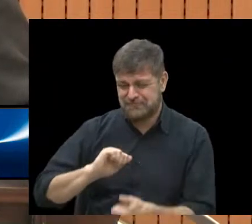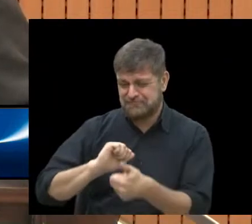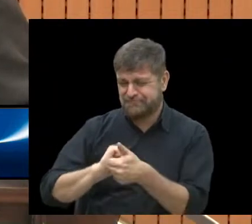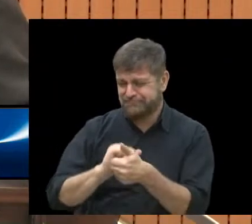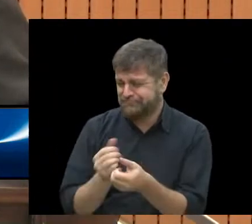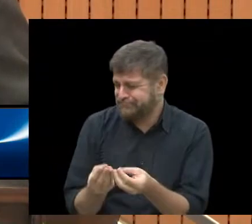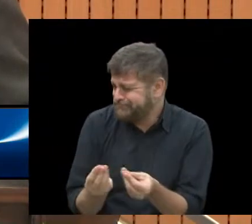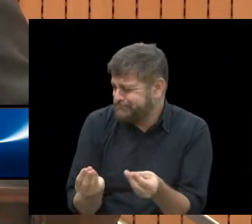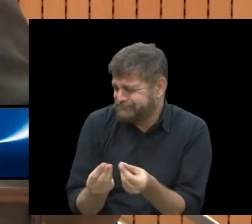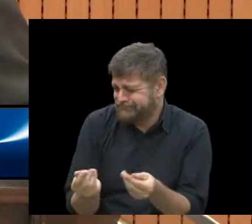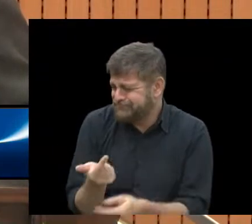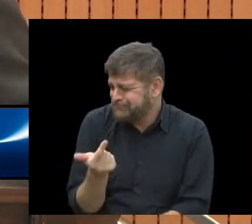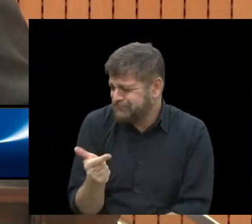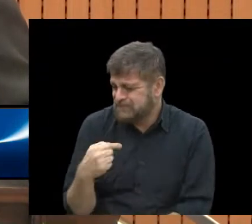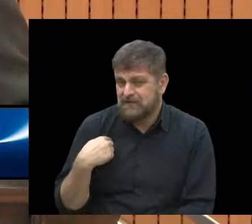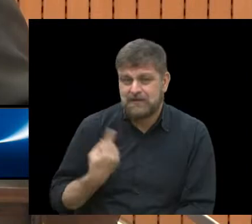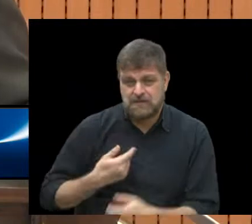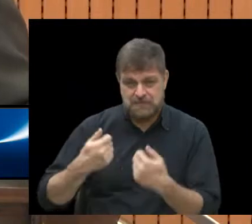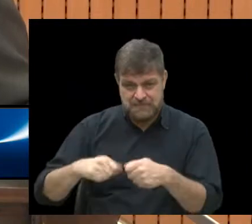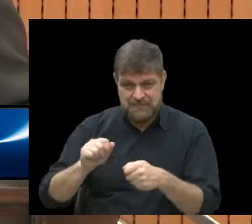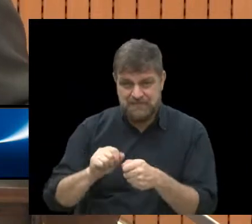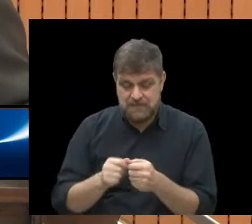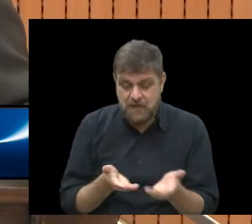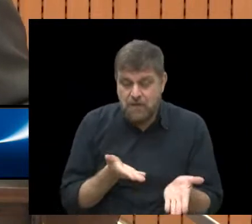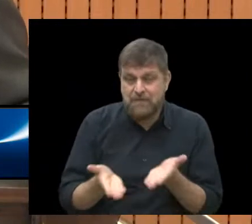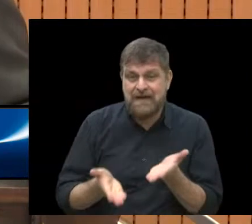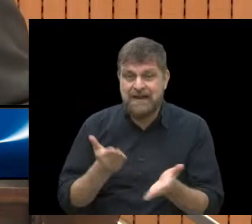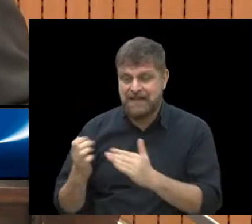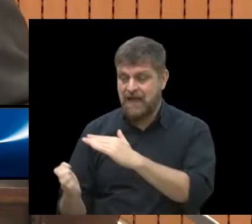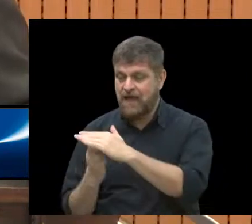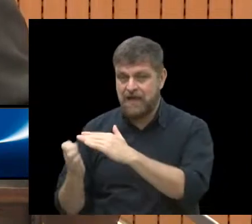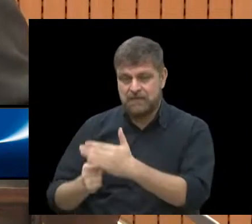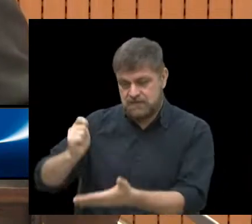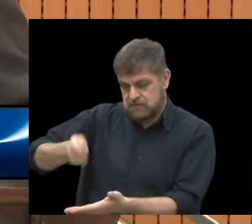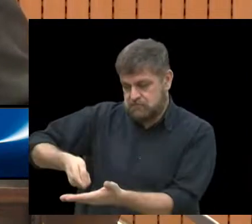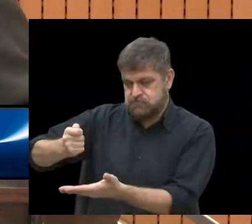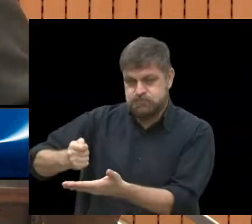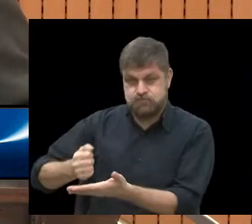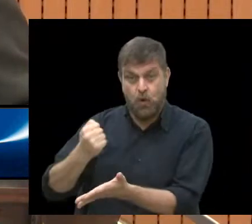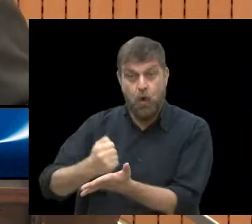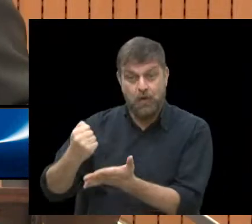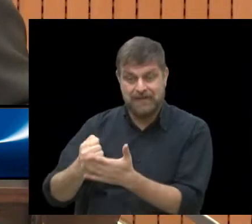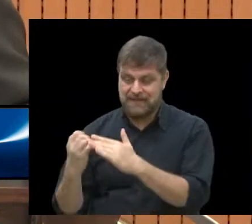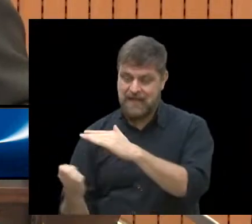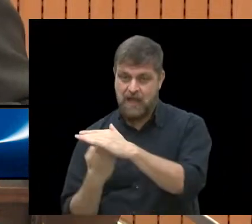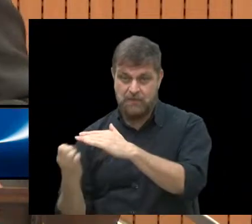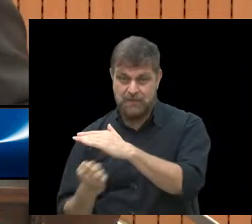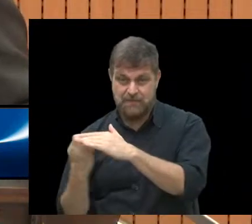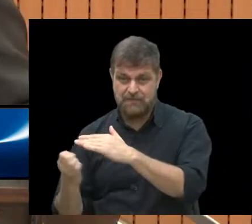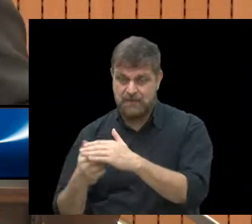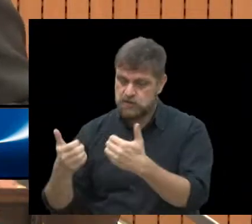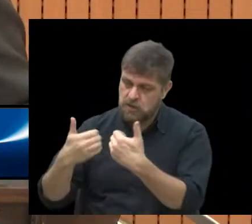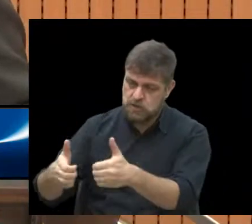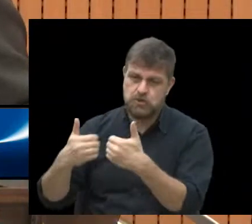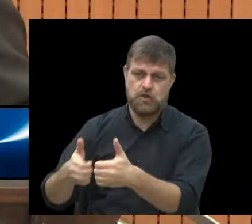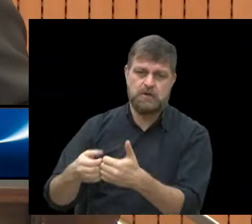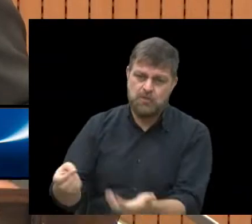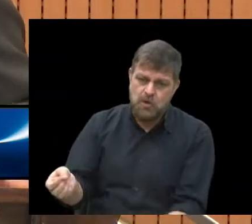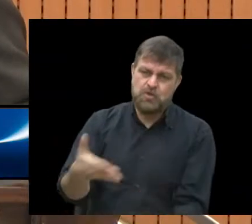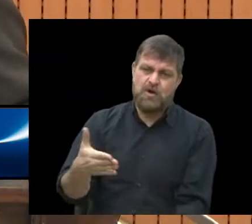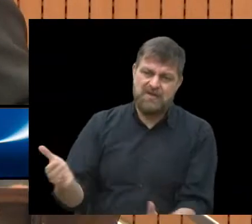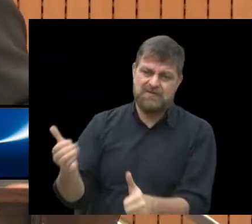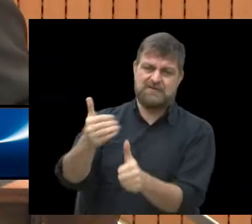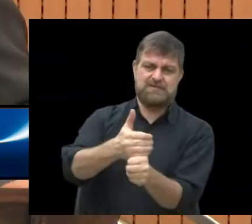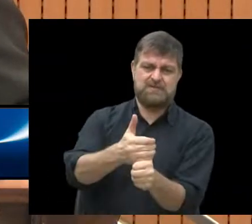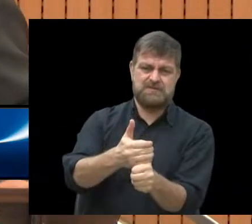nós precisamos fazer uma nova licitação para que traga à luz aquilo